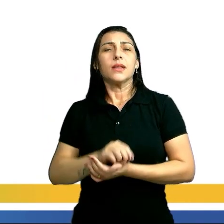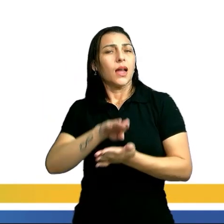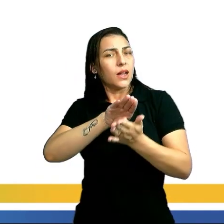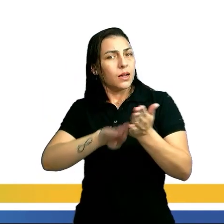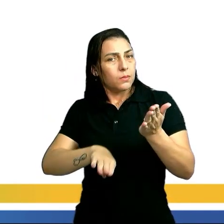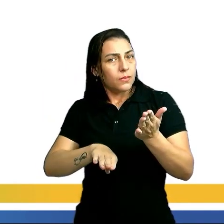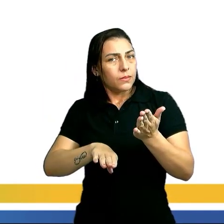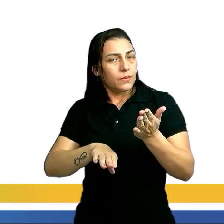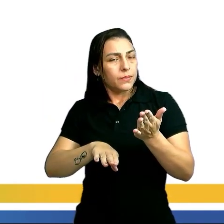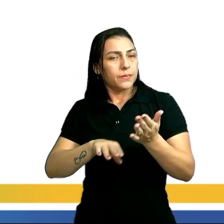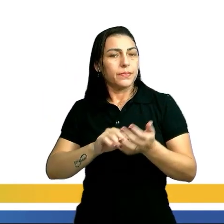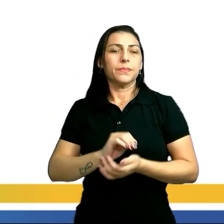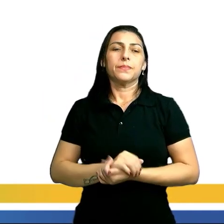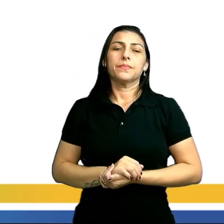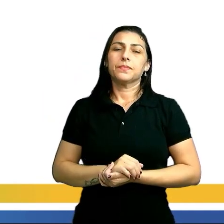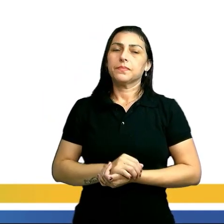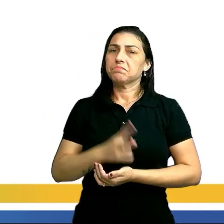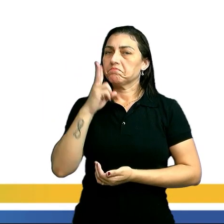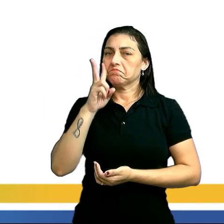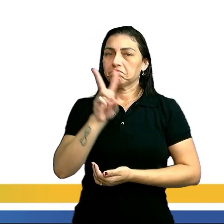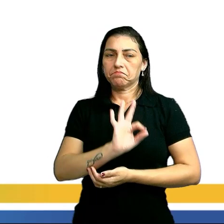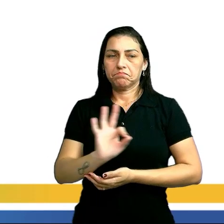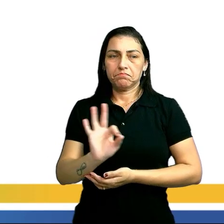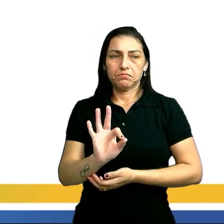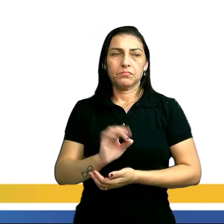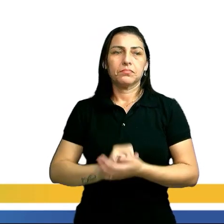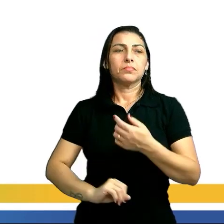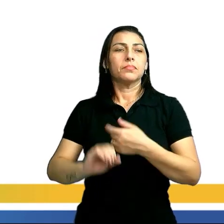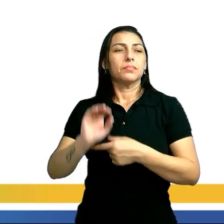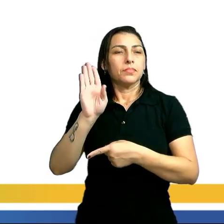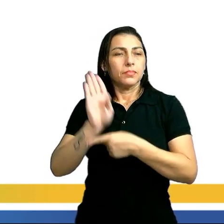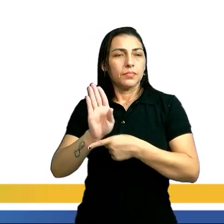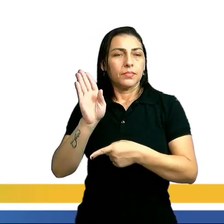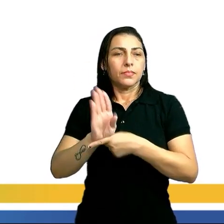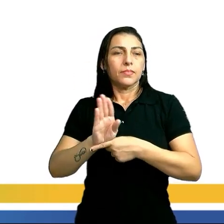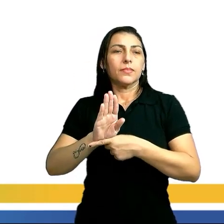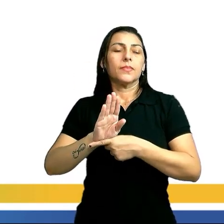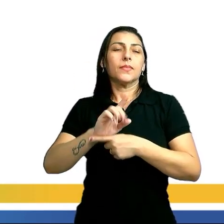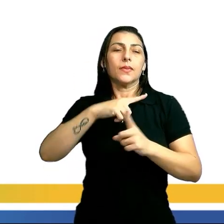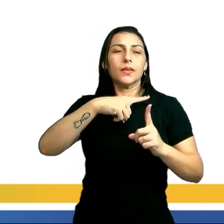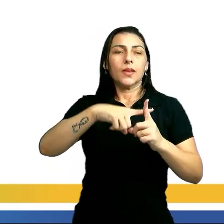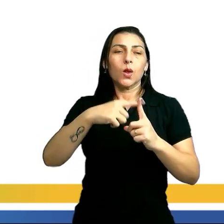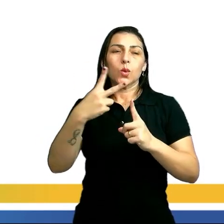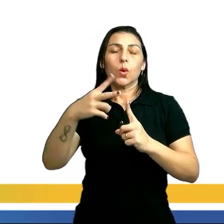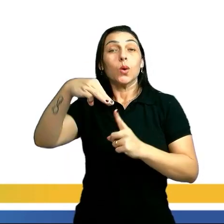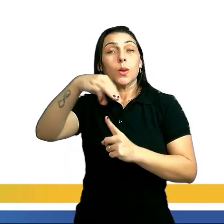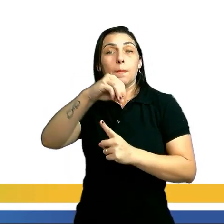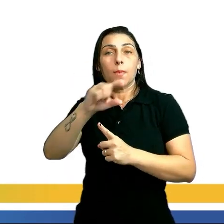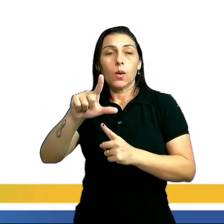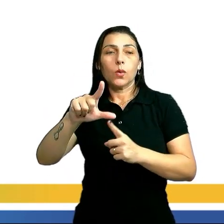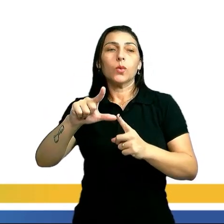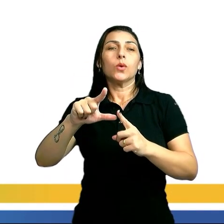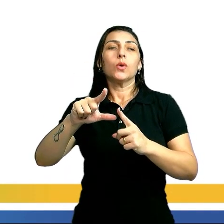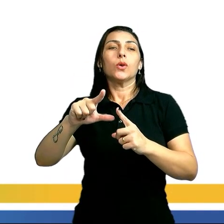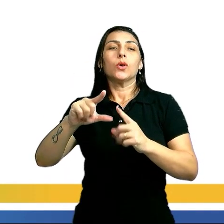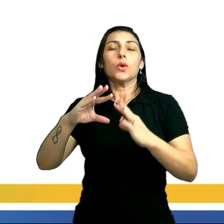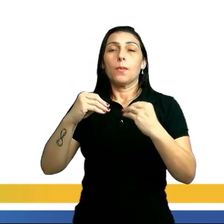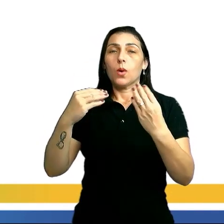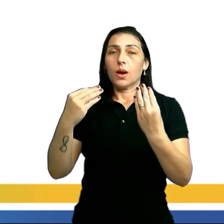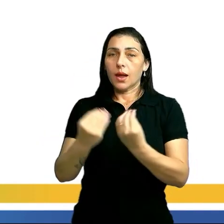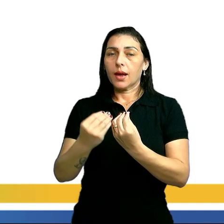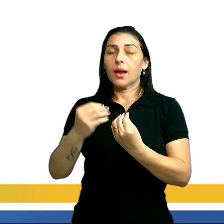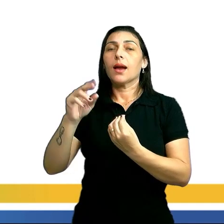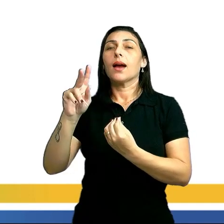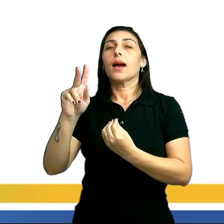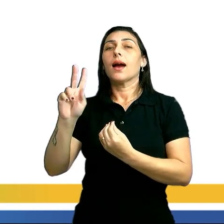eliminando alguma coisa aí? Não estou vendo. B, a adição de 2 mols de moléculas de H2, vocês